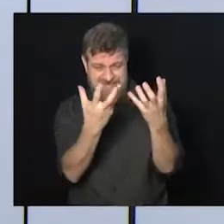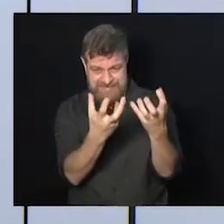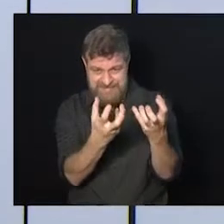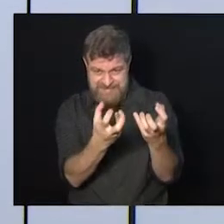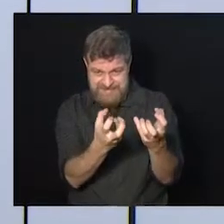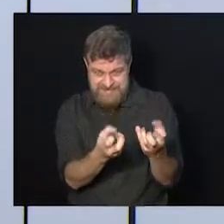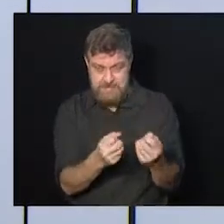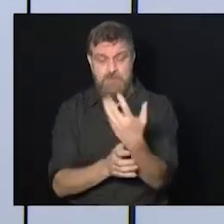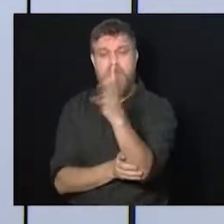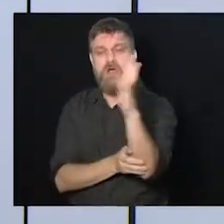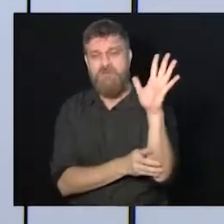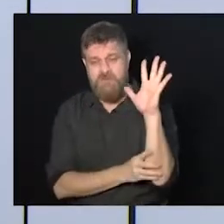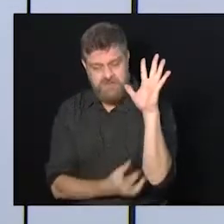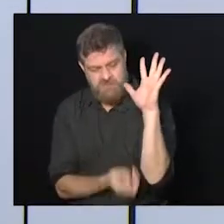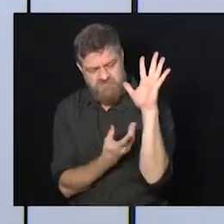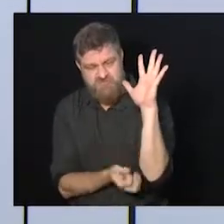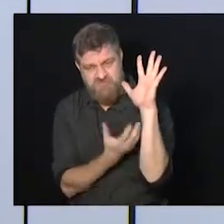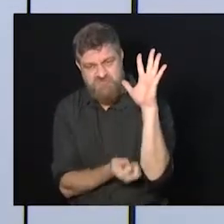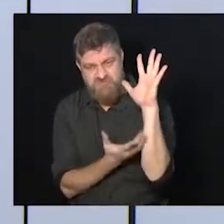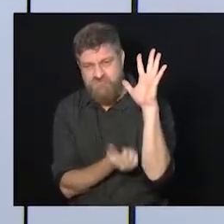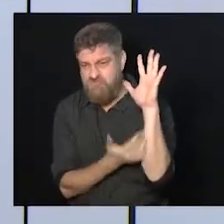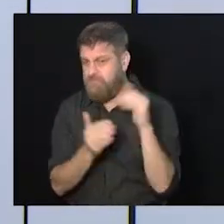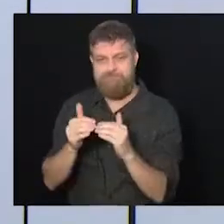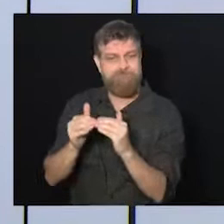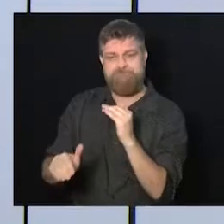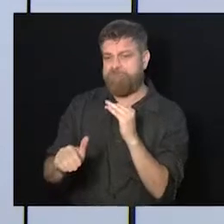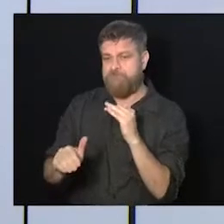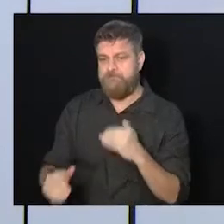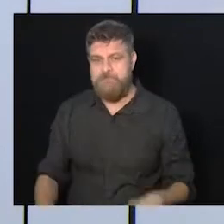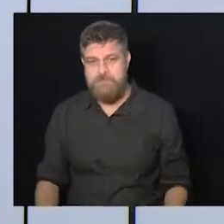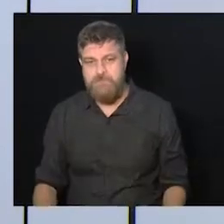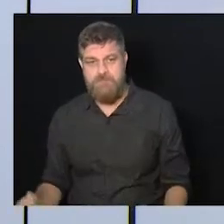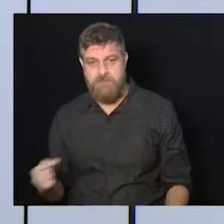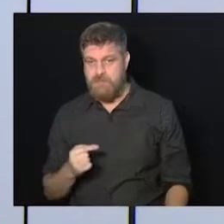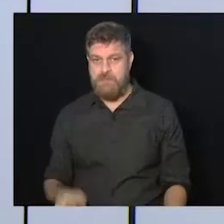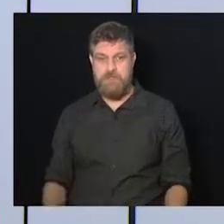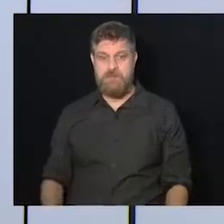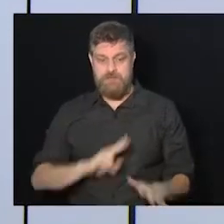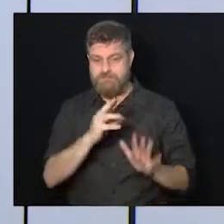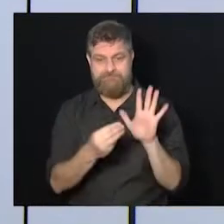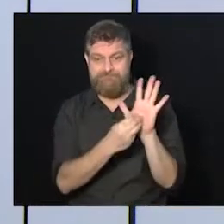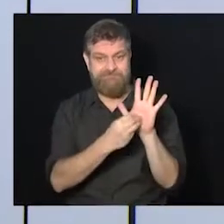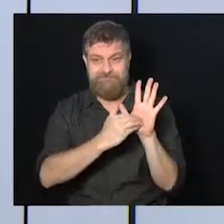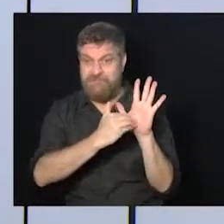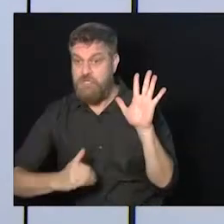floresta tropical, ele é atípico, né? Então, ele não faz parte desse bioma.